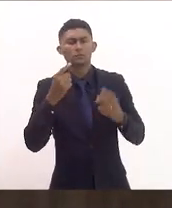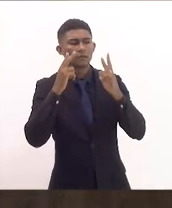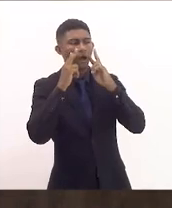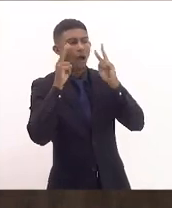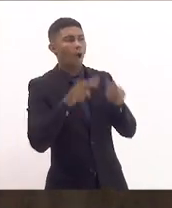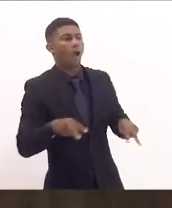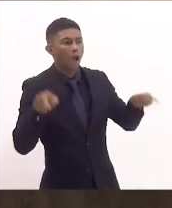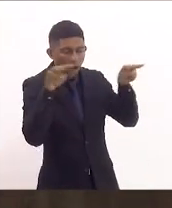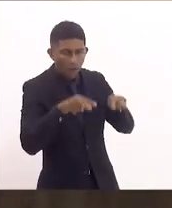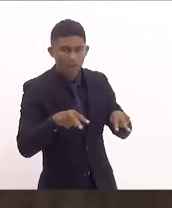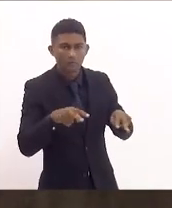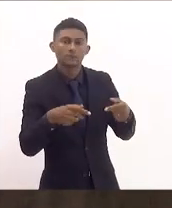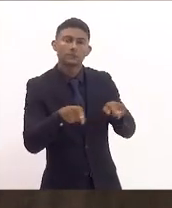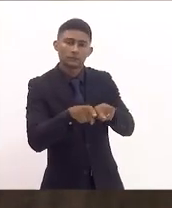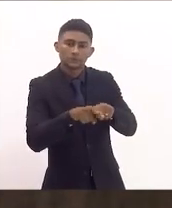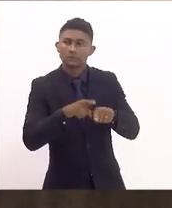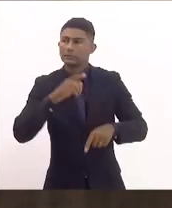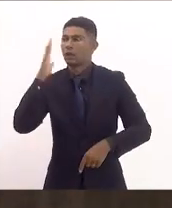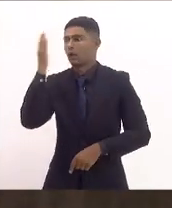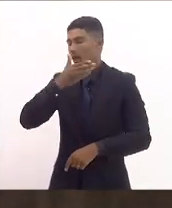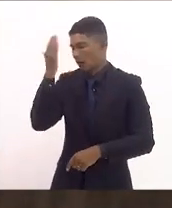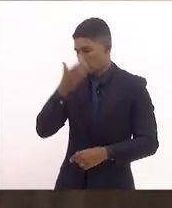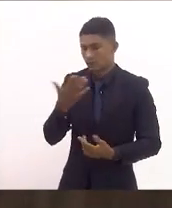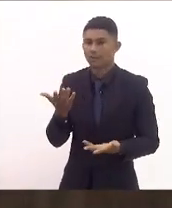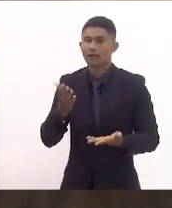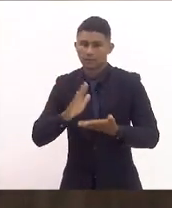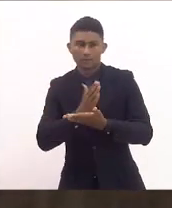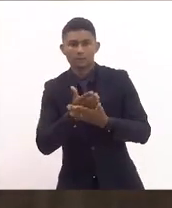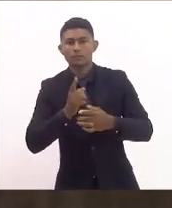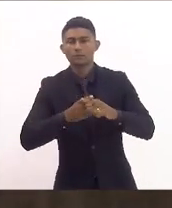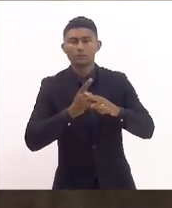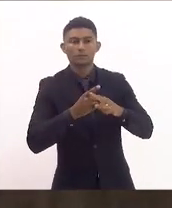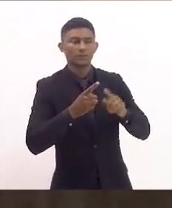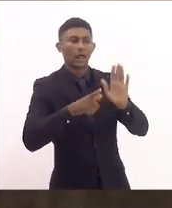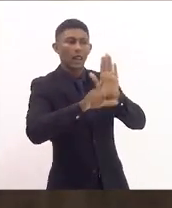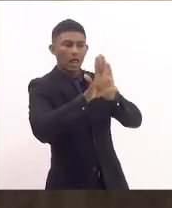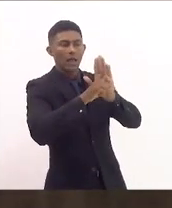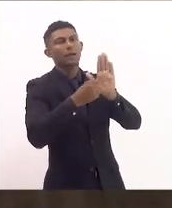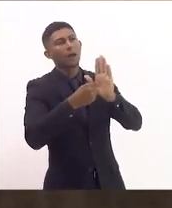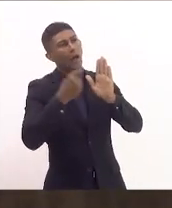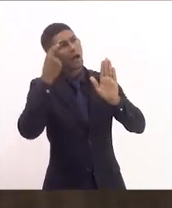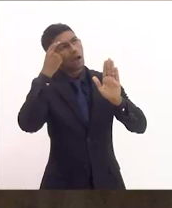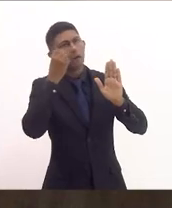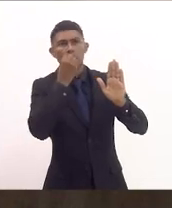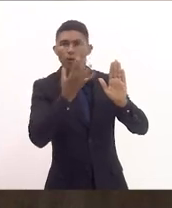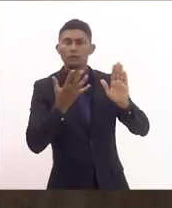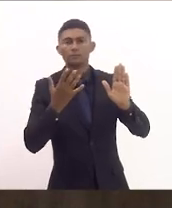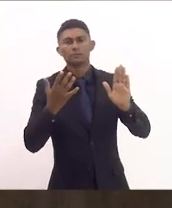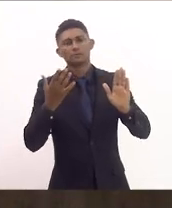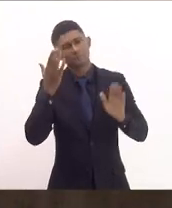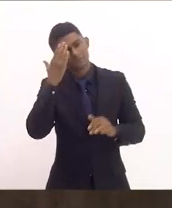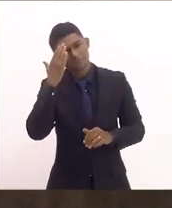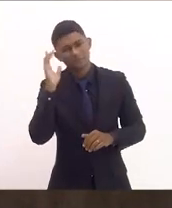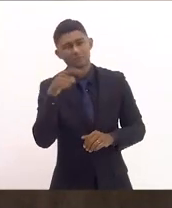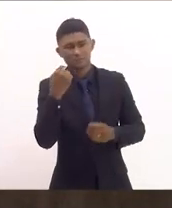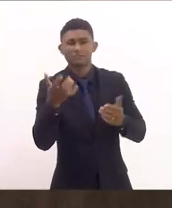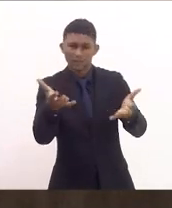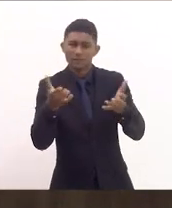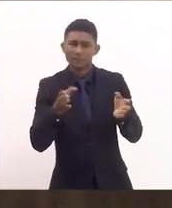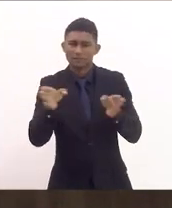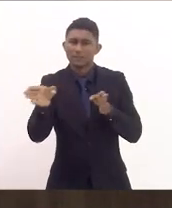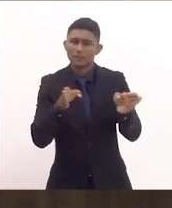diante de uma pseudo Boa intenção de uma legislação é uma raça que todo mundo aqui defende a